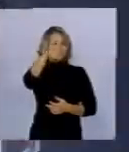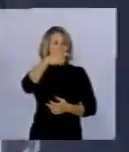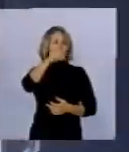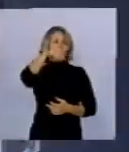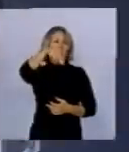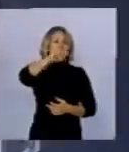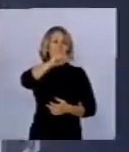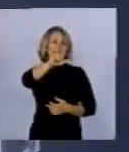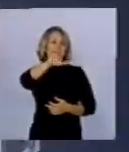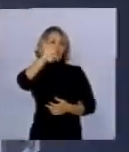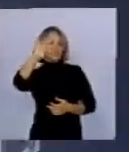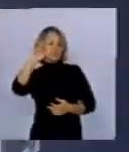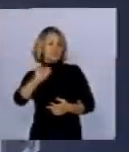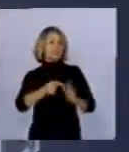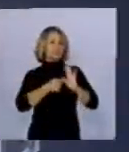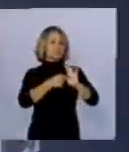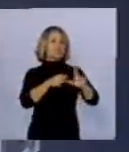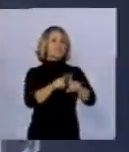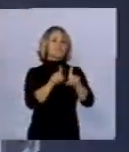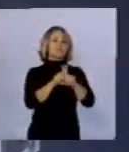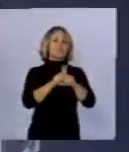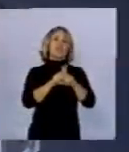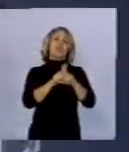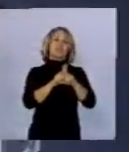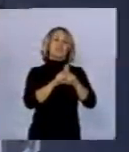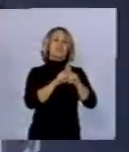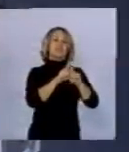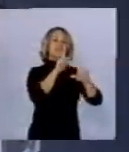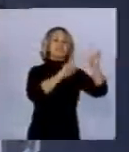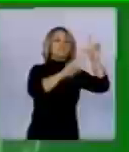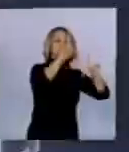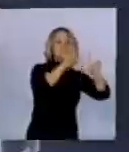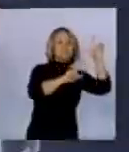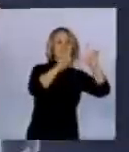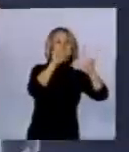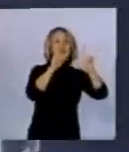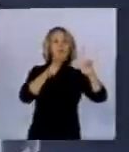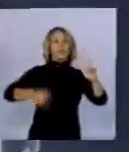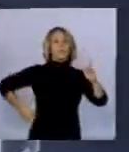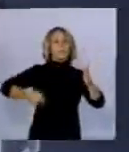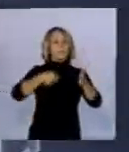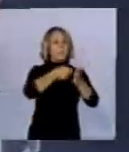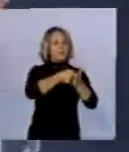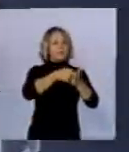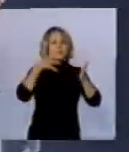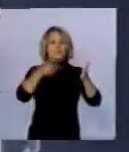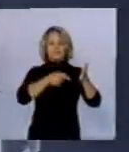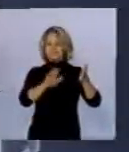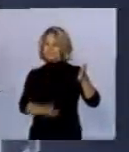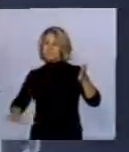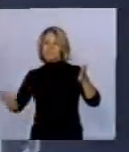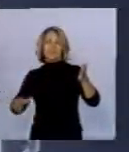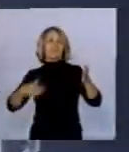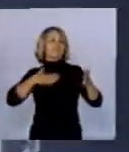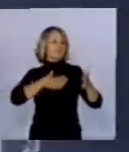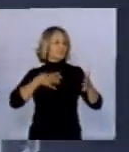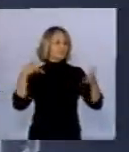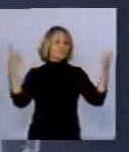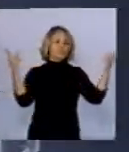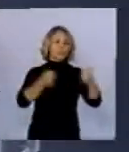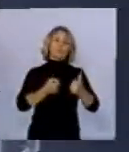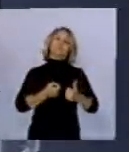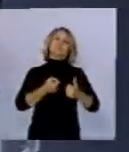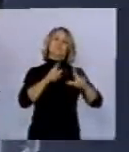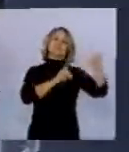Kids e no período da sua exibição ela foi a maior audiência dos canais infantis Entre todos os canais infantis da TV